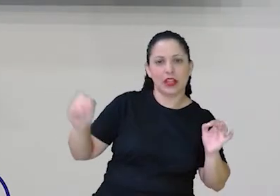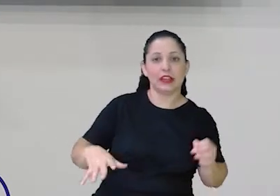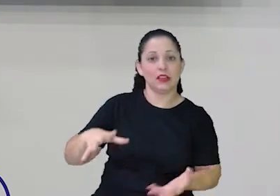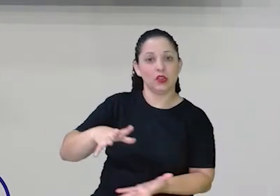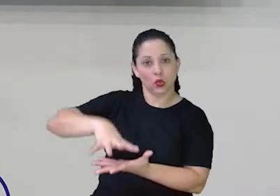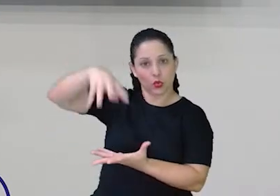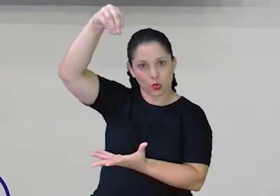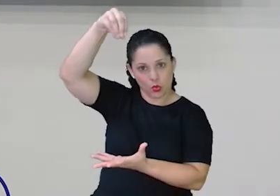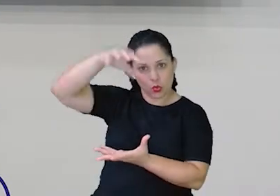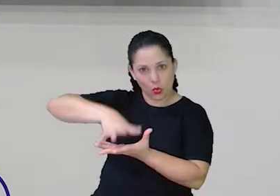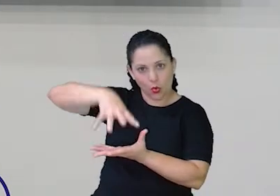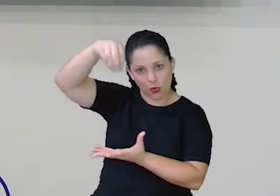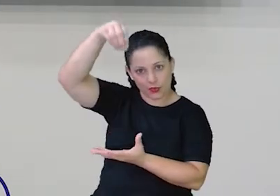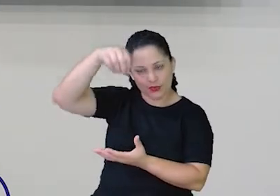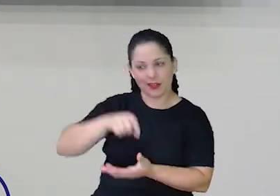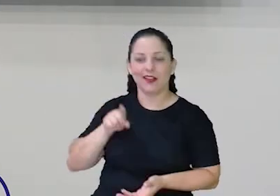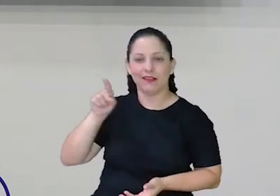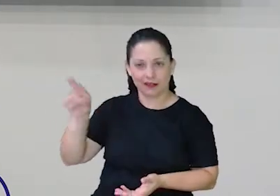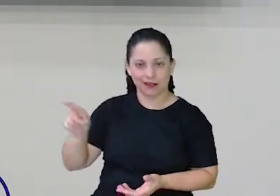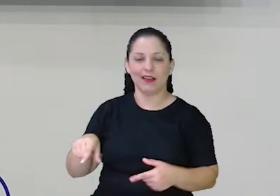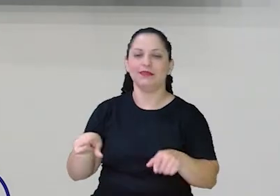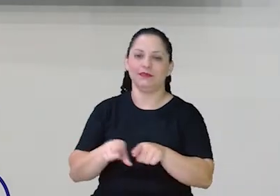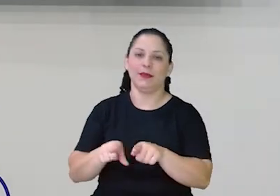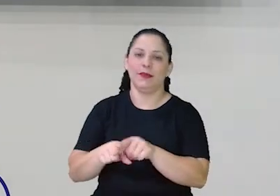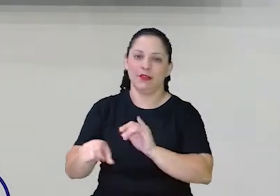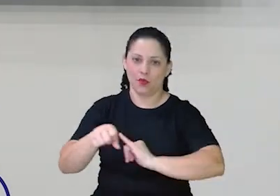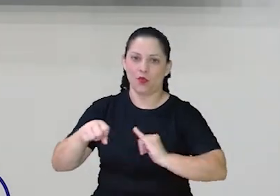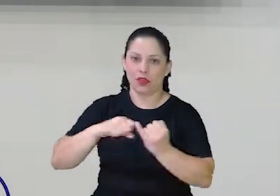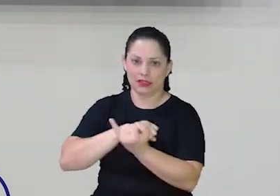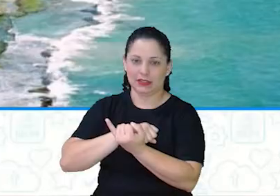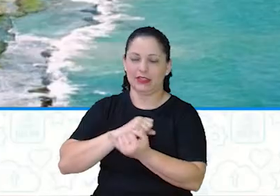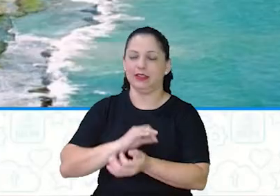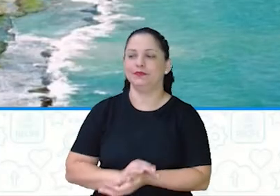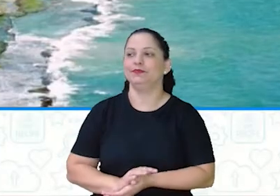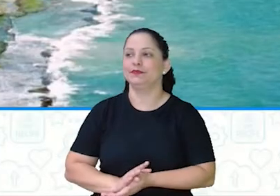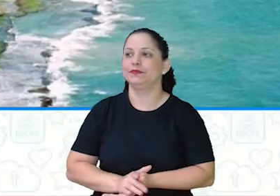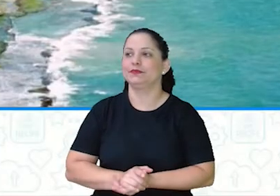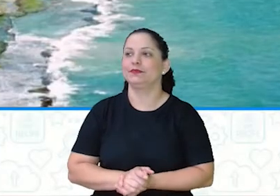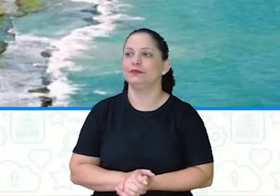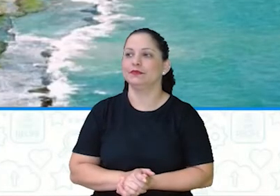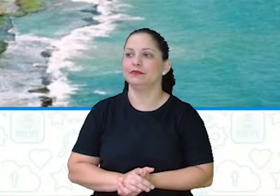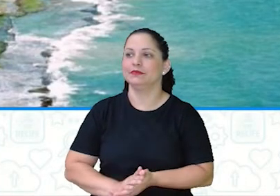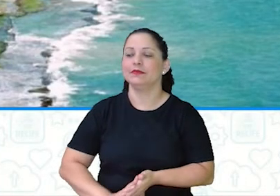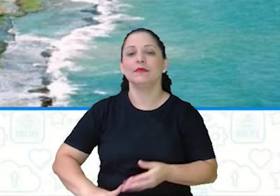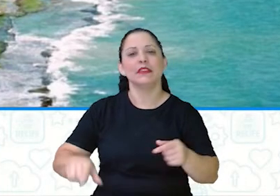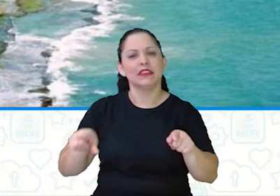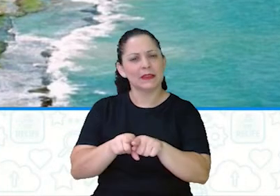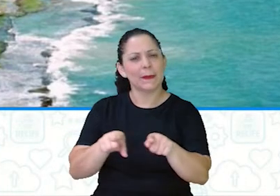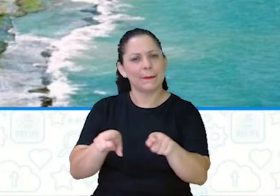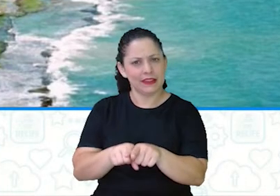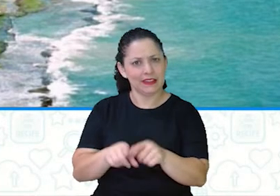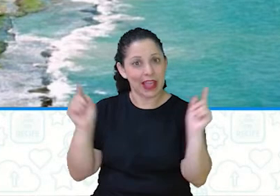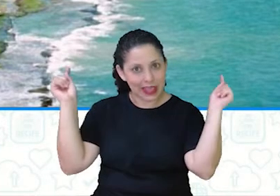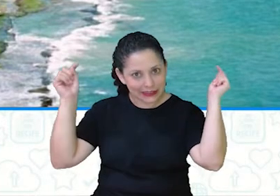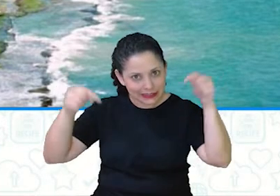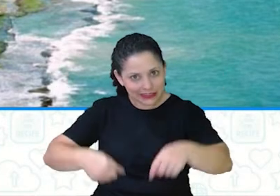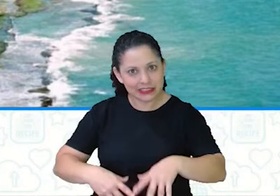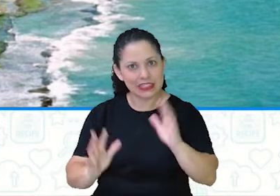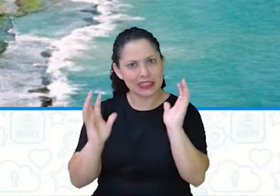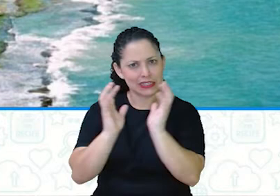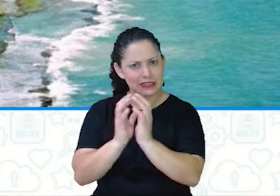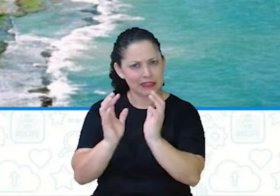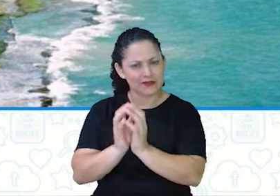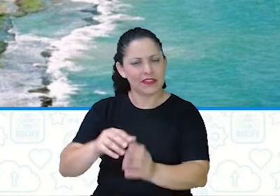uma ilha, tá certo? Olha só, a gente também tem penínsulas. Vocês sabem o que são penínsulas? Que